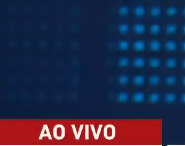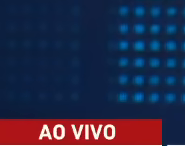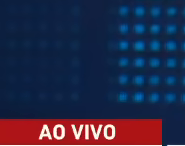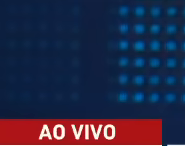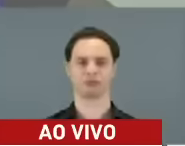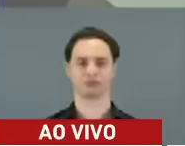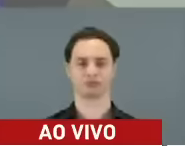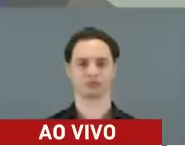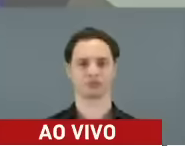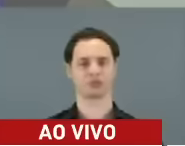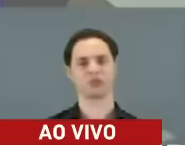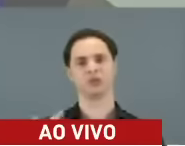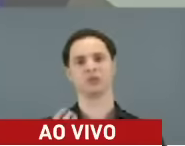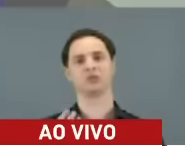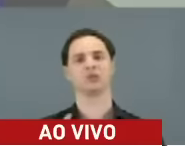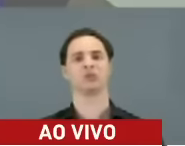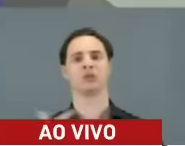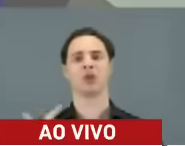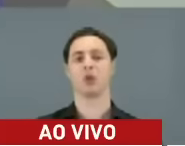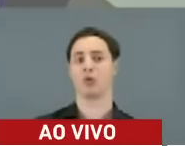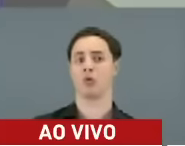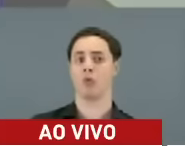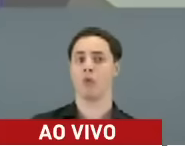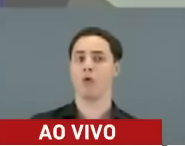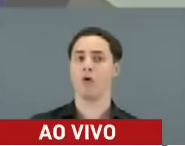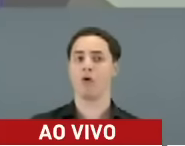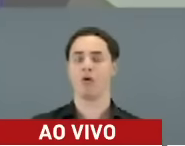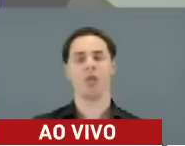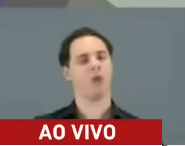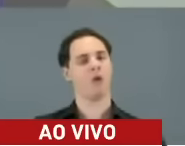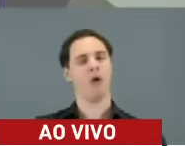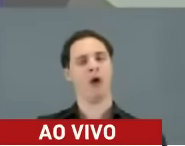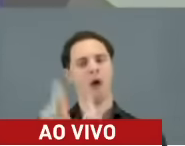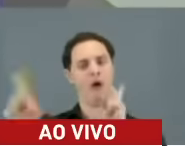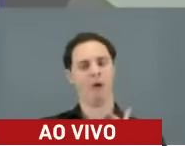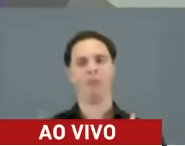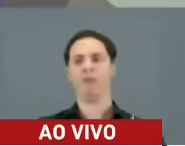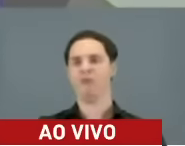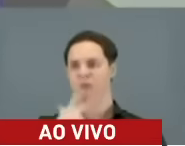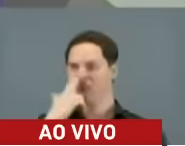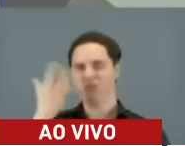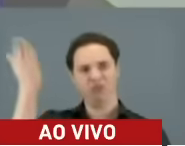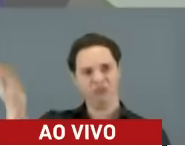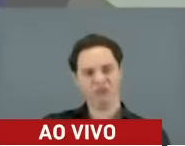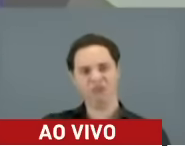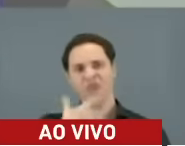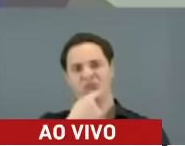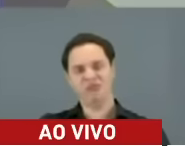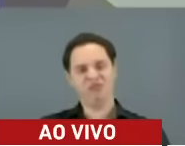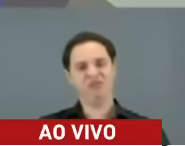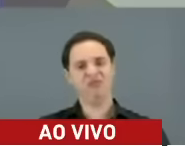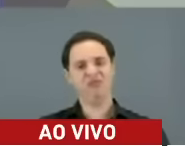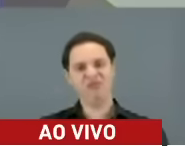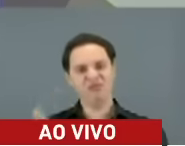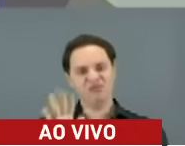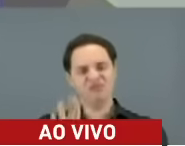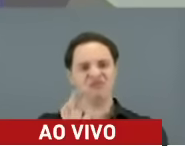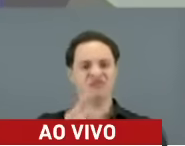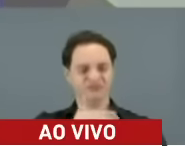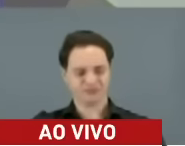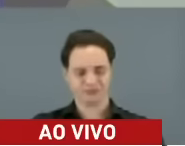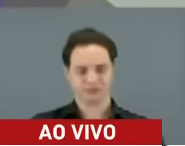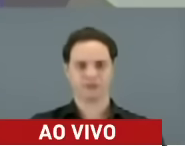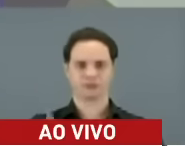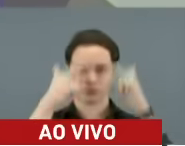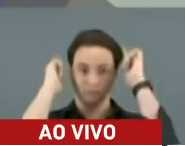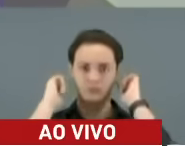Direto para Brasília, começa nesse instante a sessão da CPMI mista, que apura os atos de 8 de janeiro.